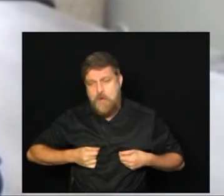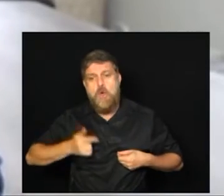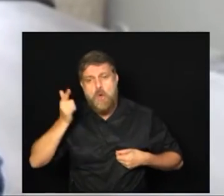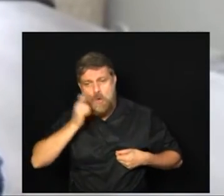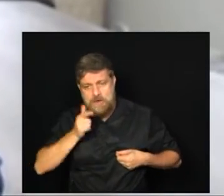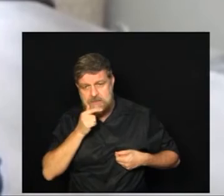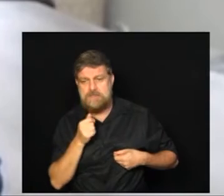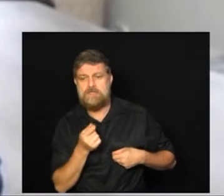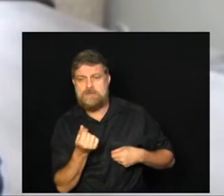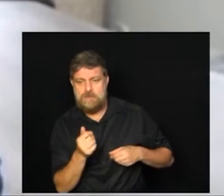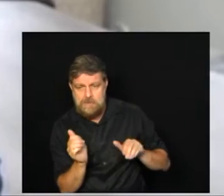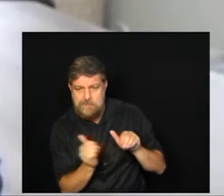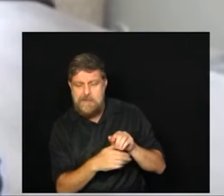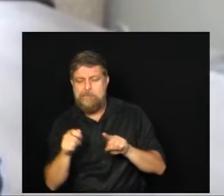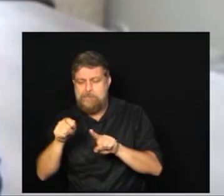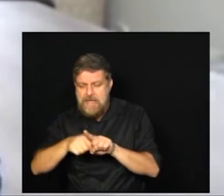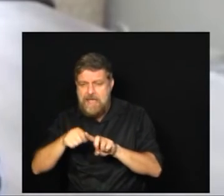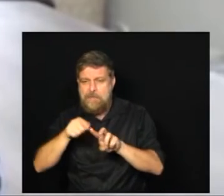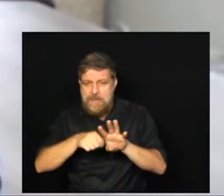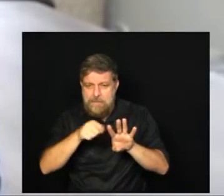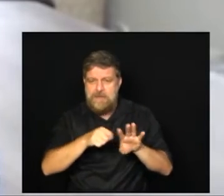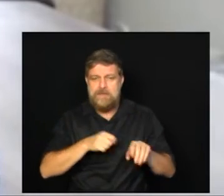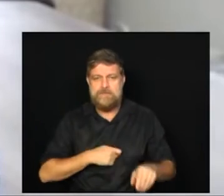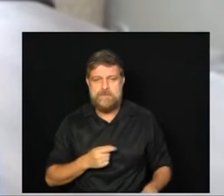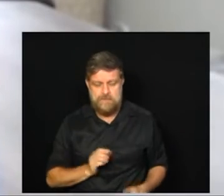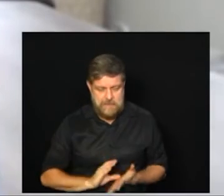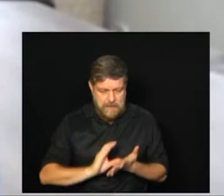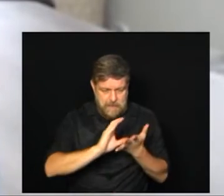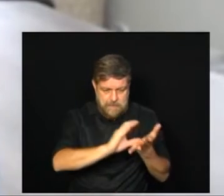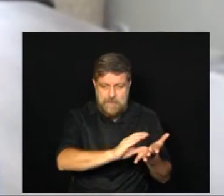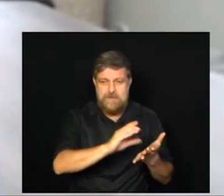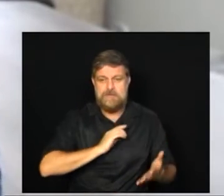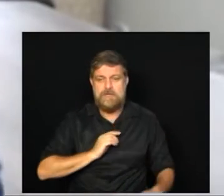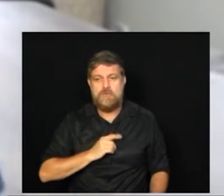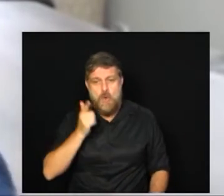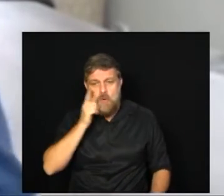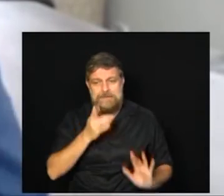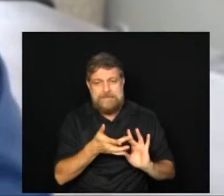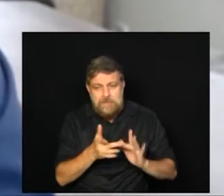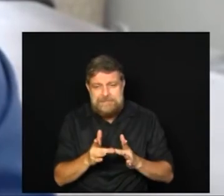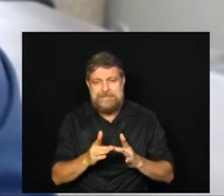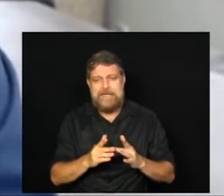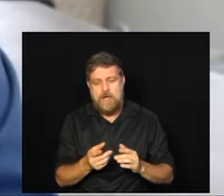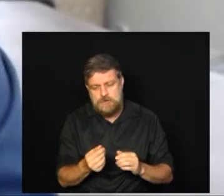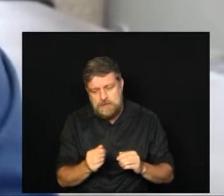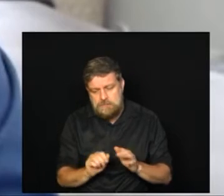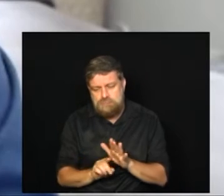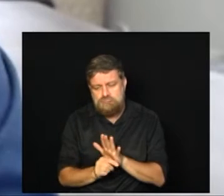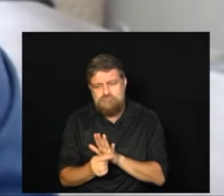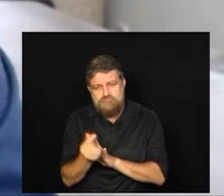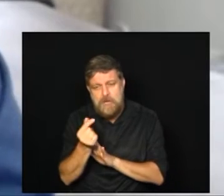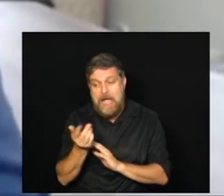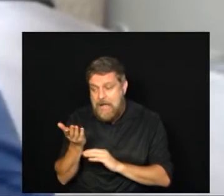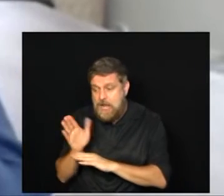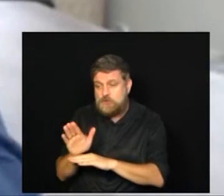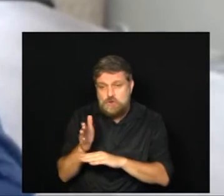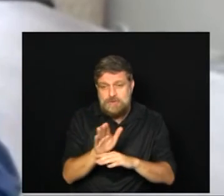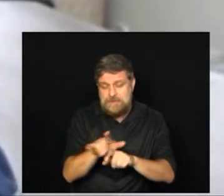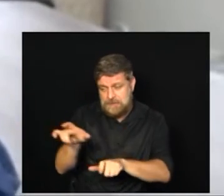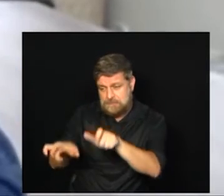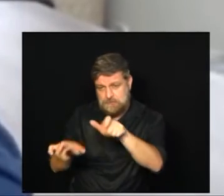pessoas para terem um primeiro foco de conseguir economizar 10% do que ganhava para investir, né? Depois que elas conseguiam isso, eu